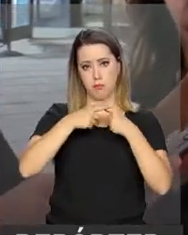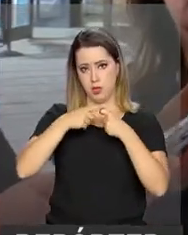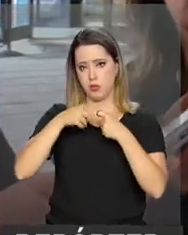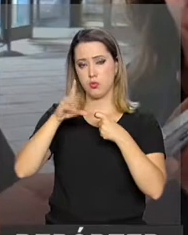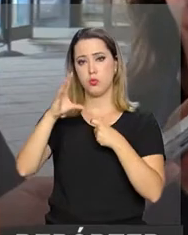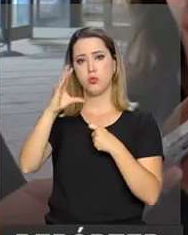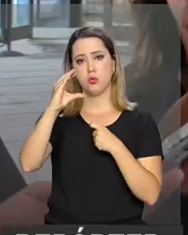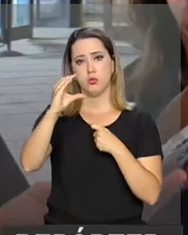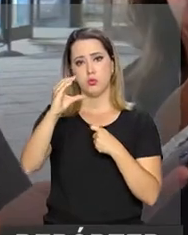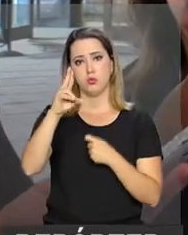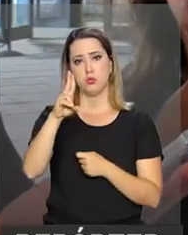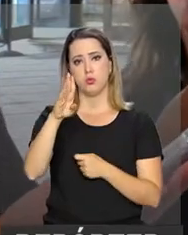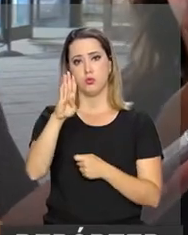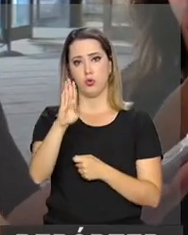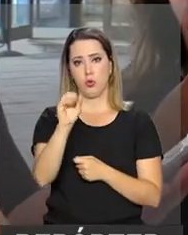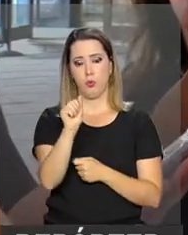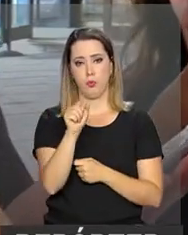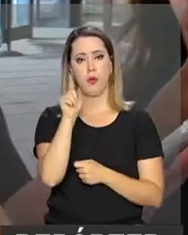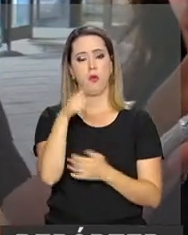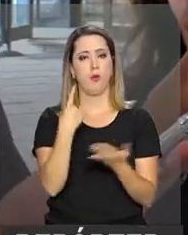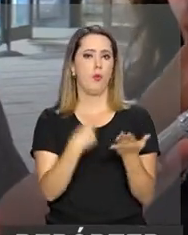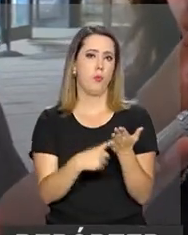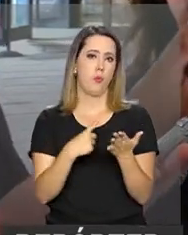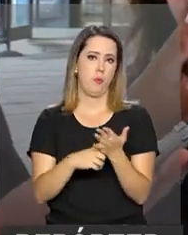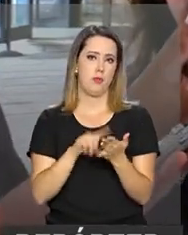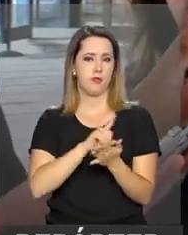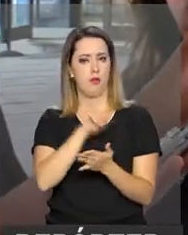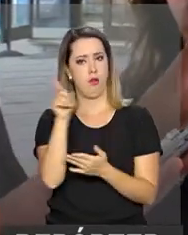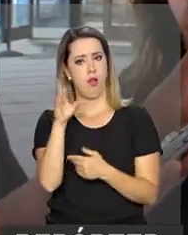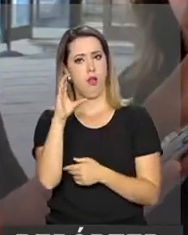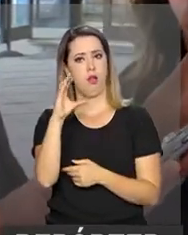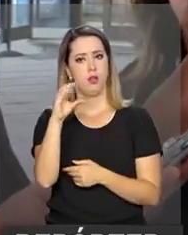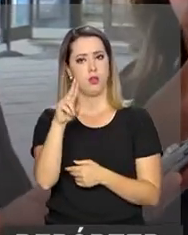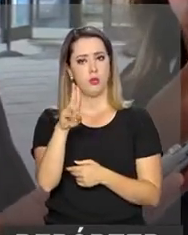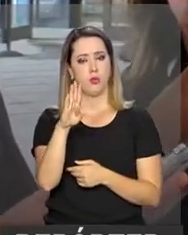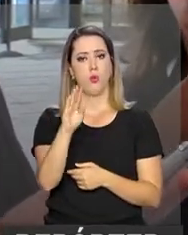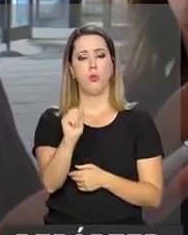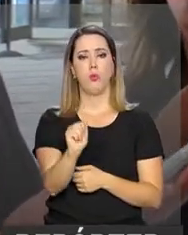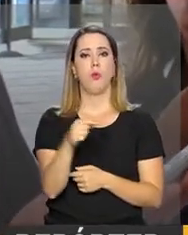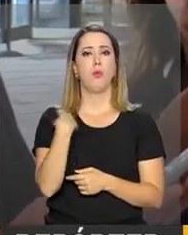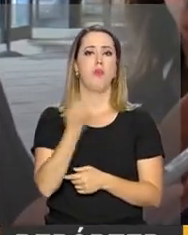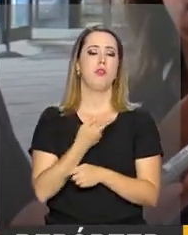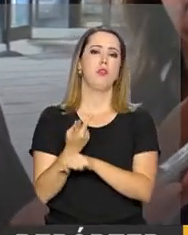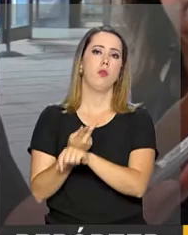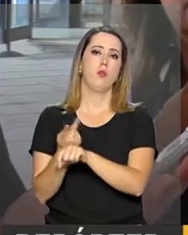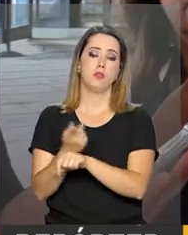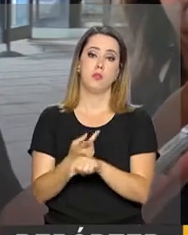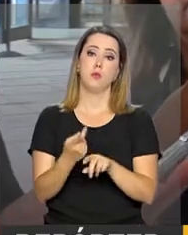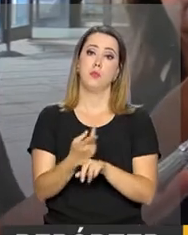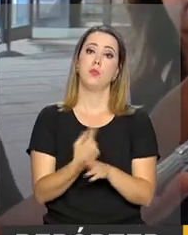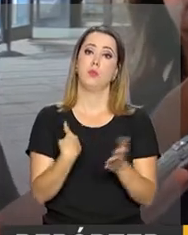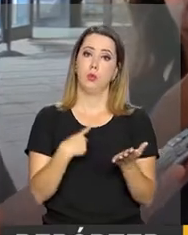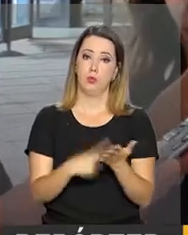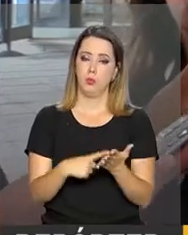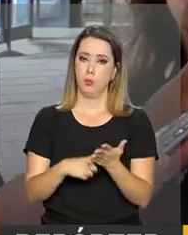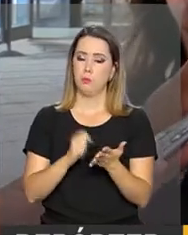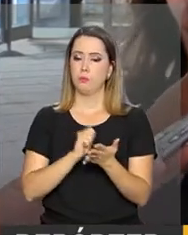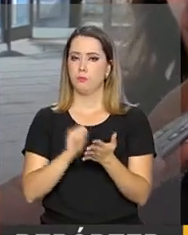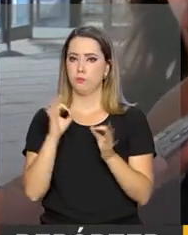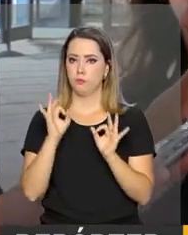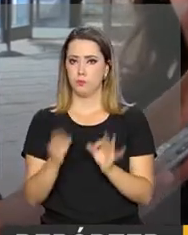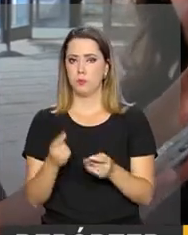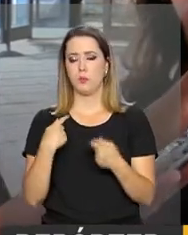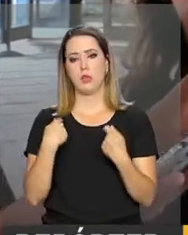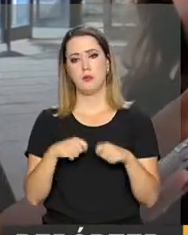terminar os 3 anos com 7.400. Foi o acordo com Cuba e que nós estamos buscando consolidar, evidentemente. Isso